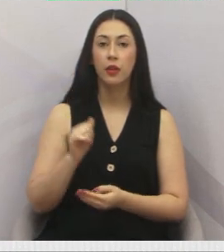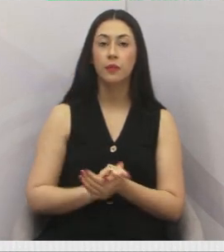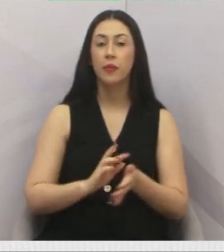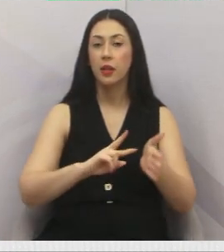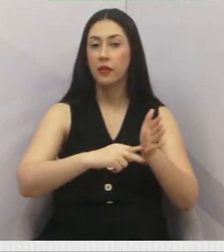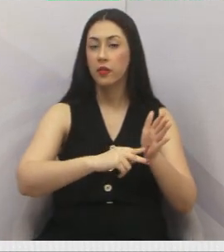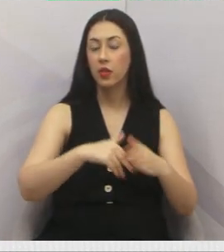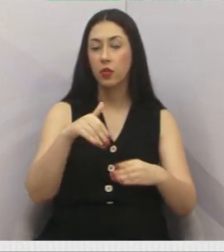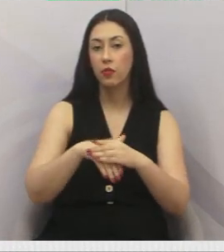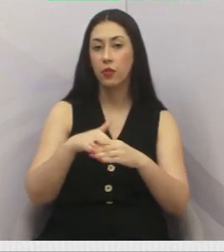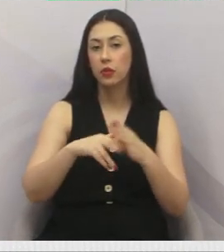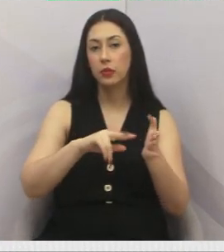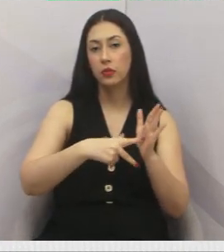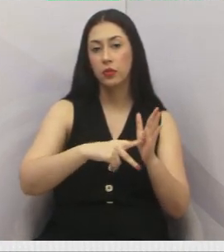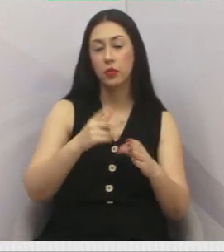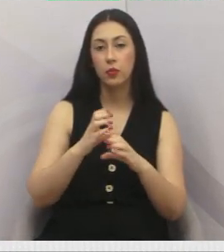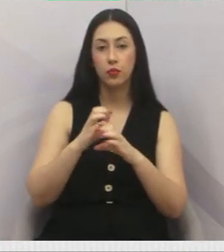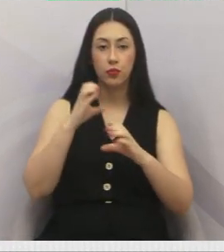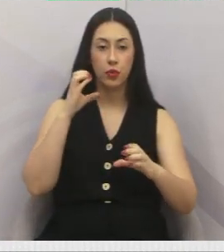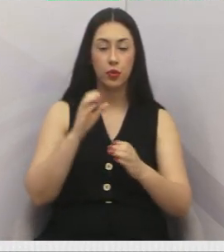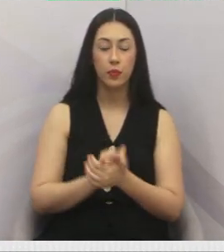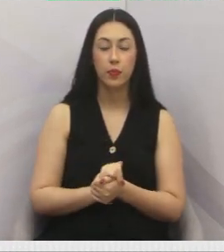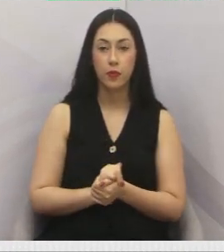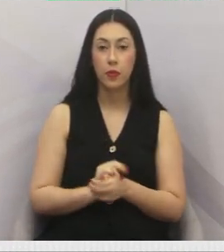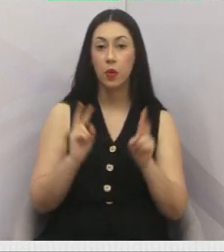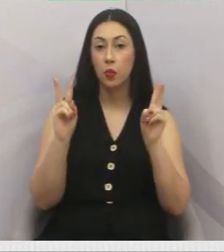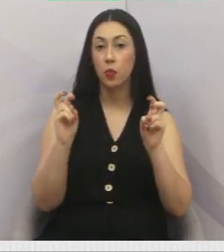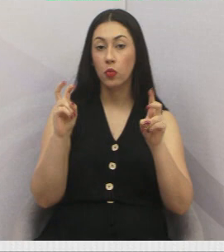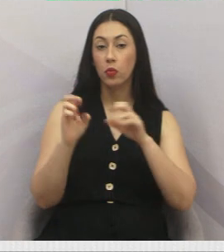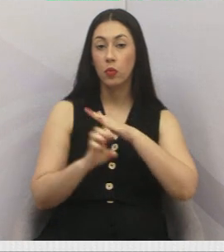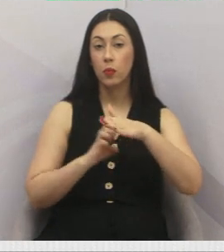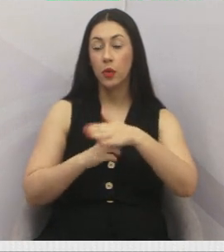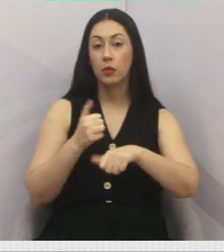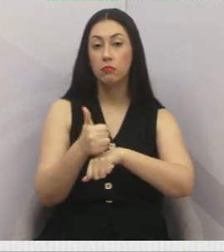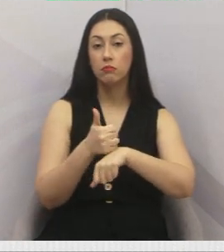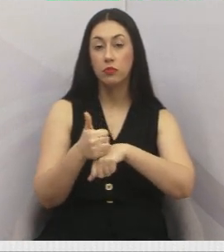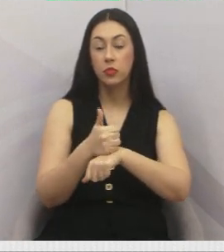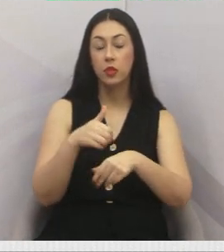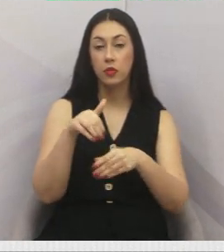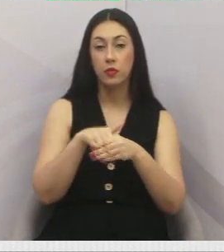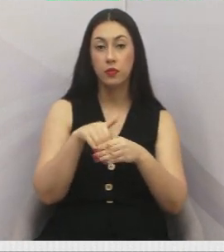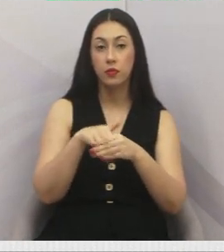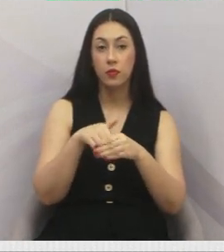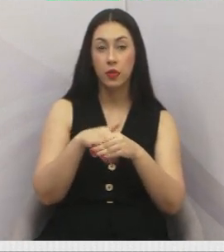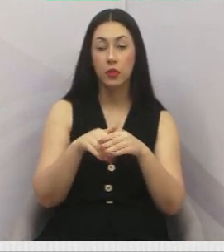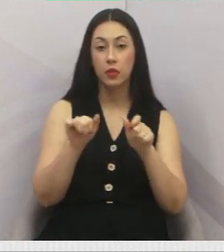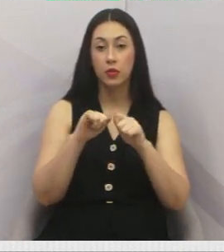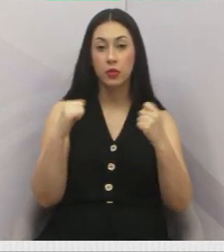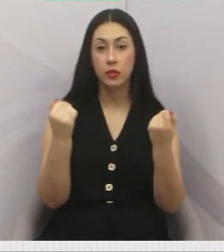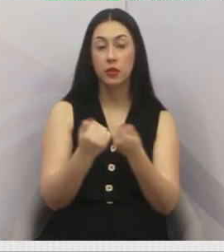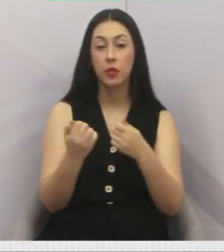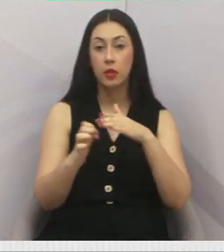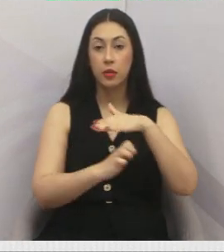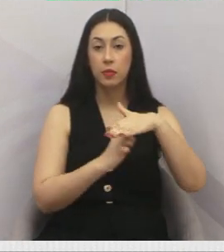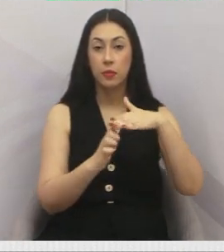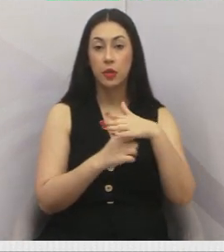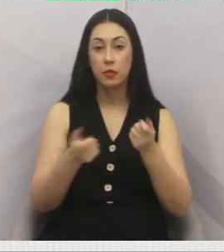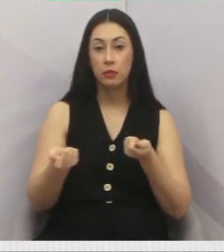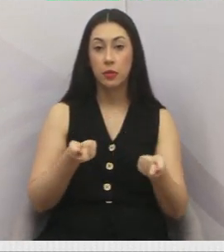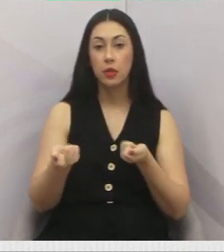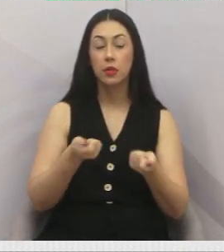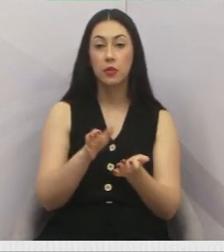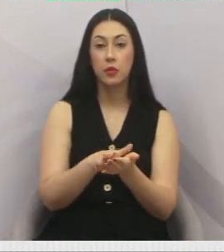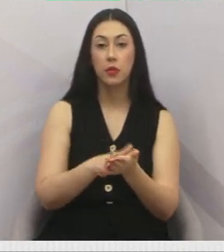para o Sindicato dos Engenheiros. Segmento Empresas e Entidades Profissionais. Um voto para a Associação das Empresas de Mineração de